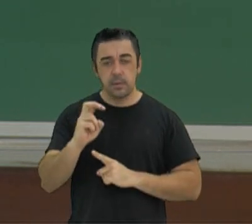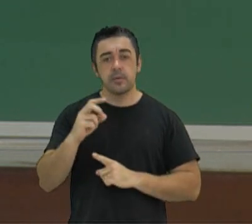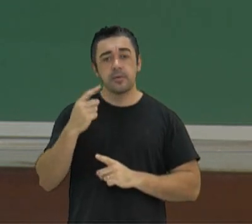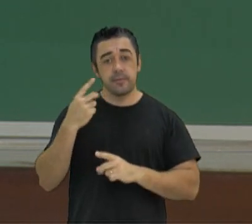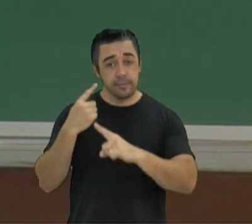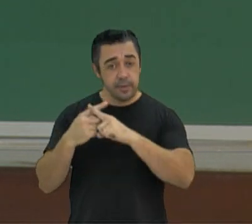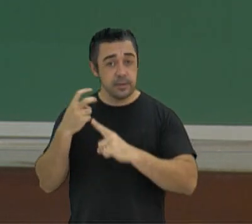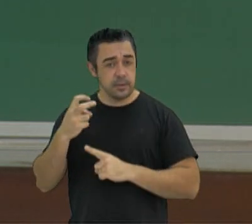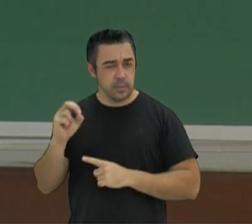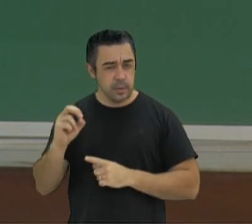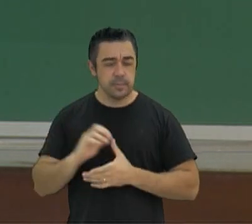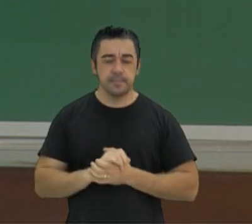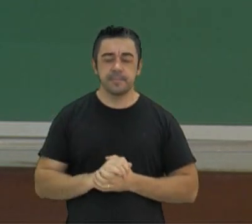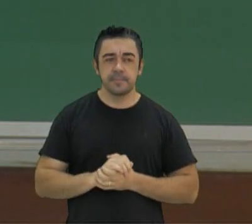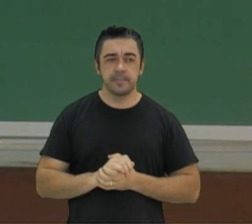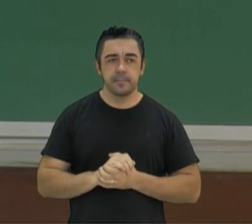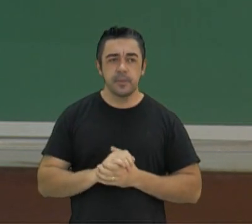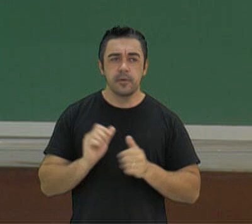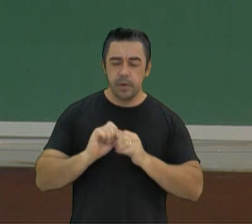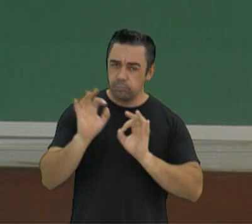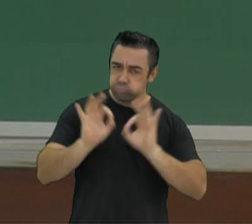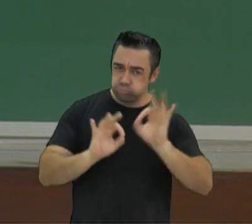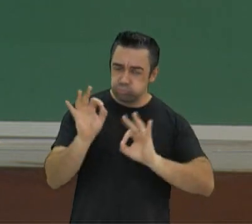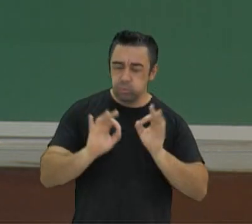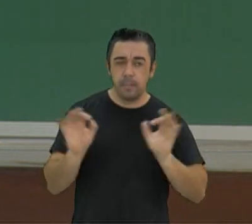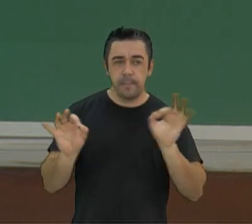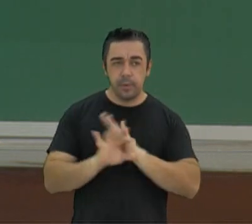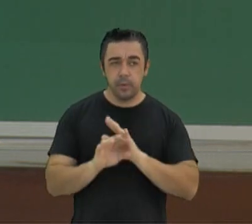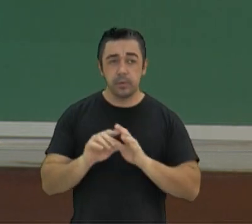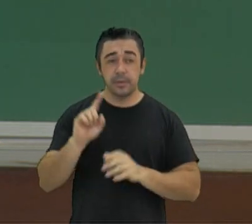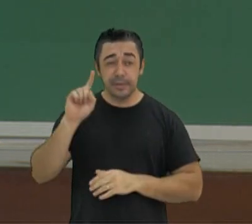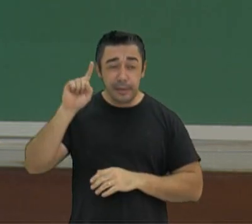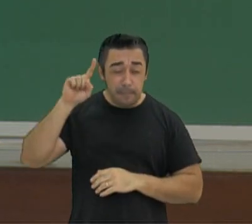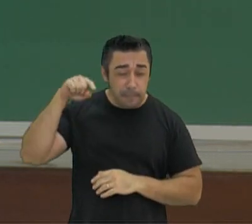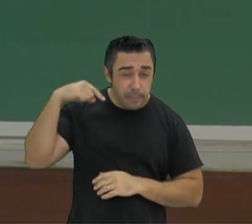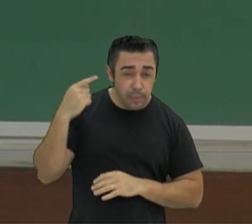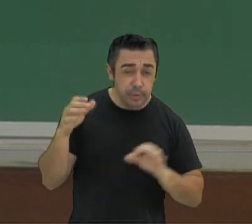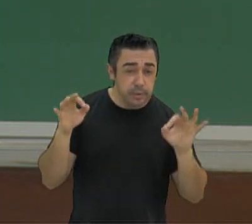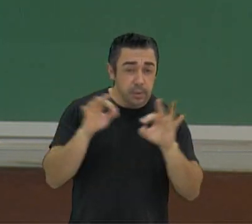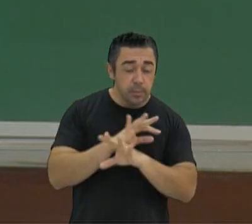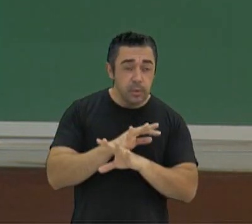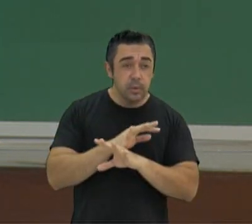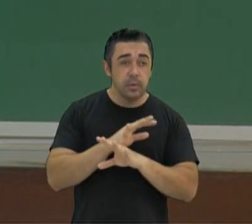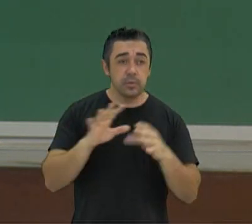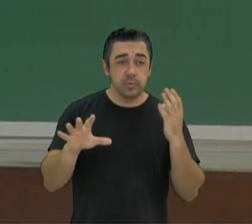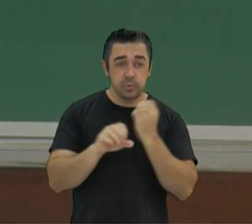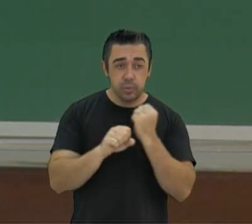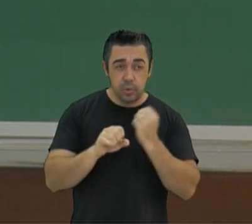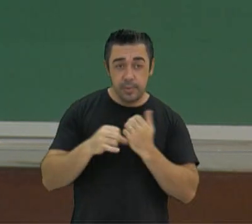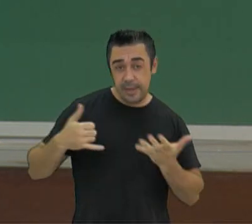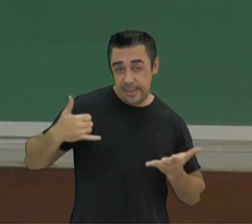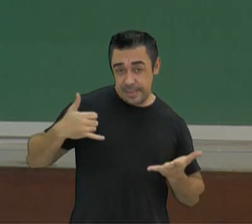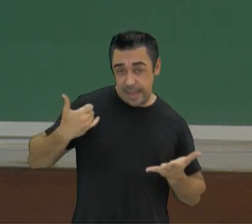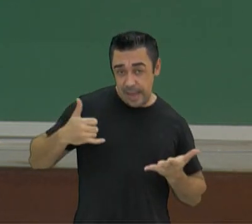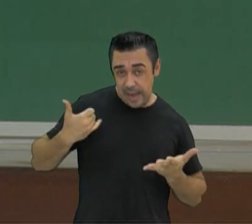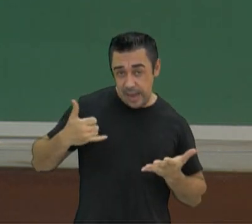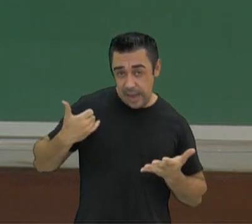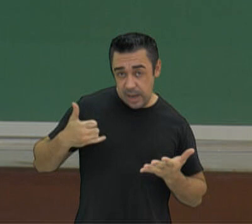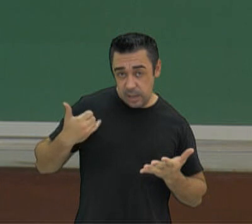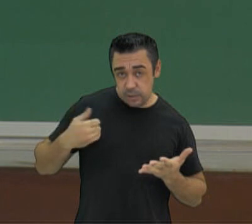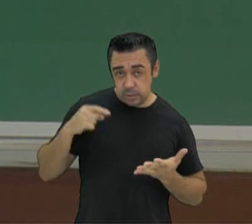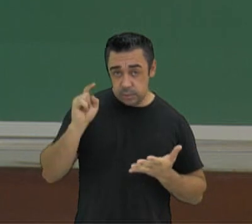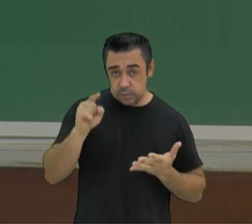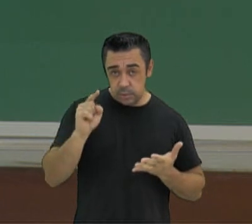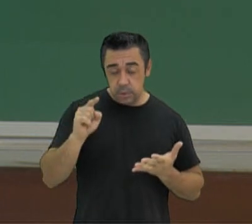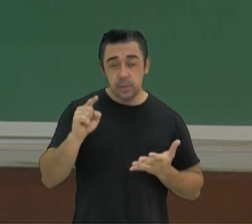50. Distribuir aqui bonitinho. Depois que você fizer isso, você vai somar com a sua idade, tá? A idade que